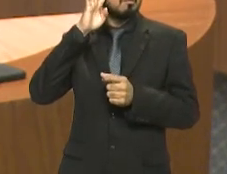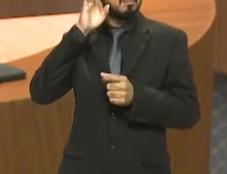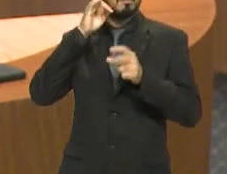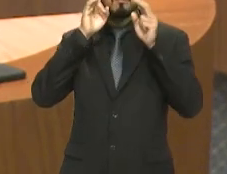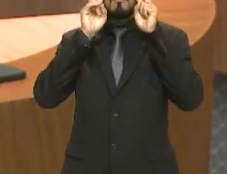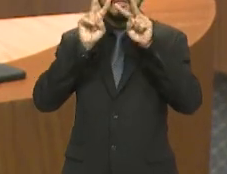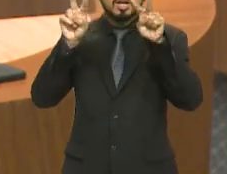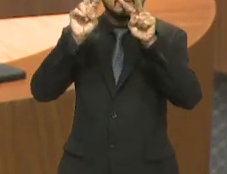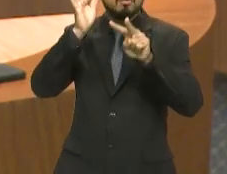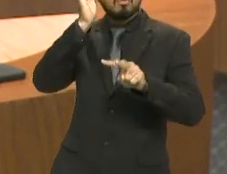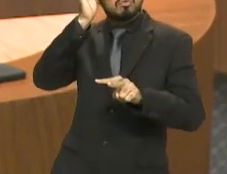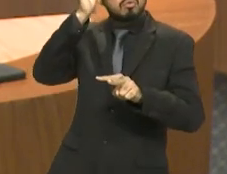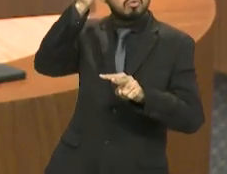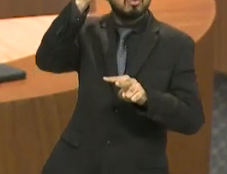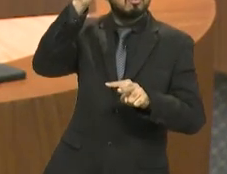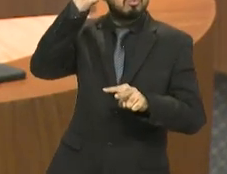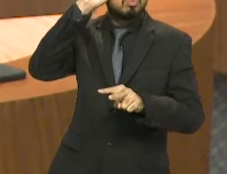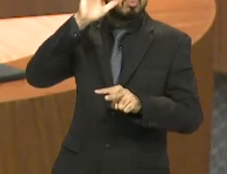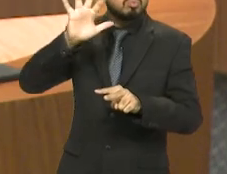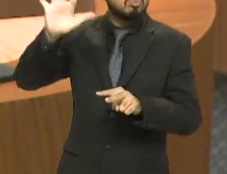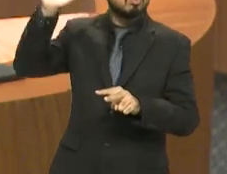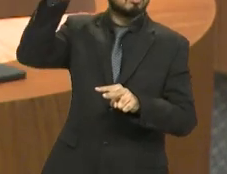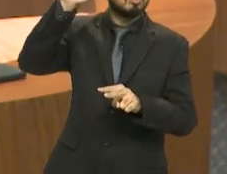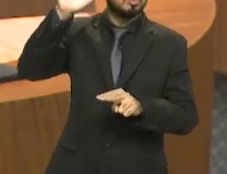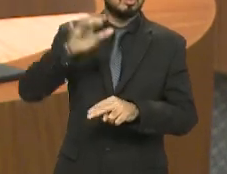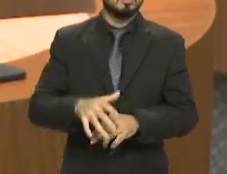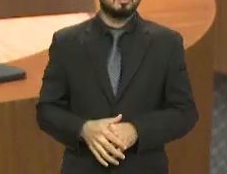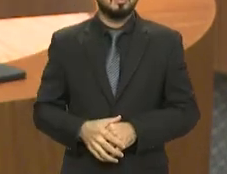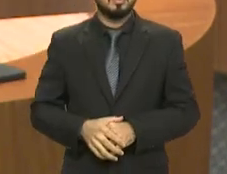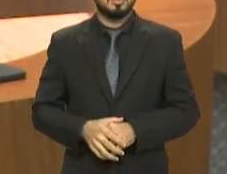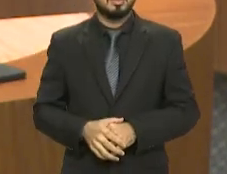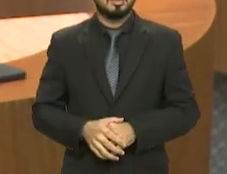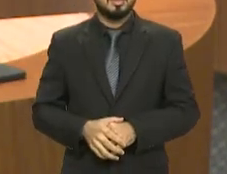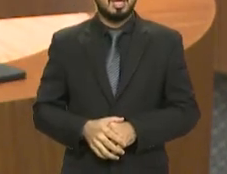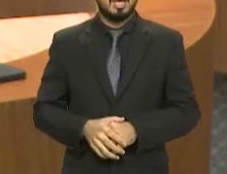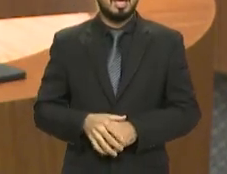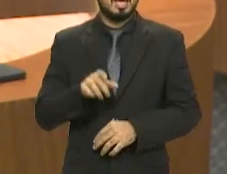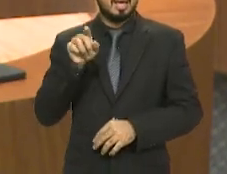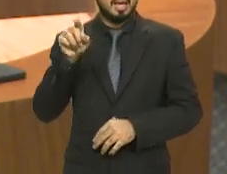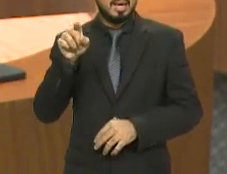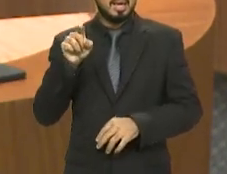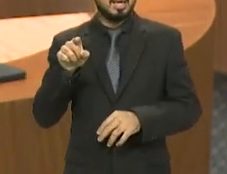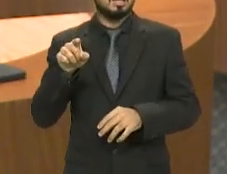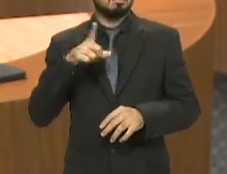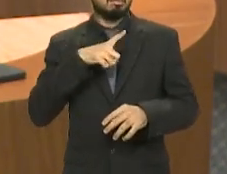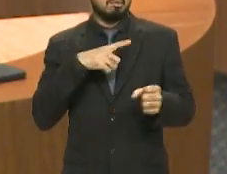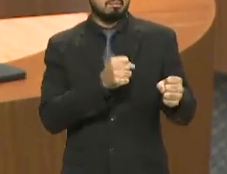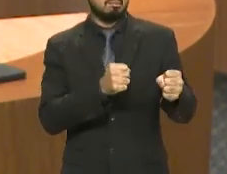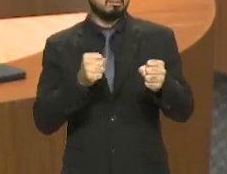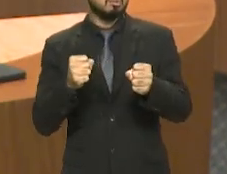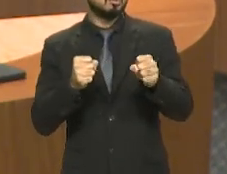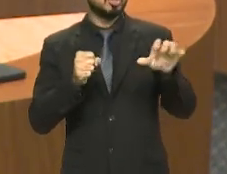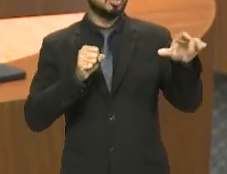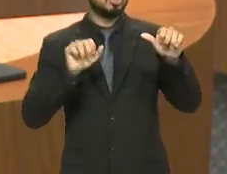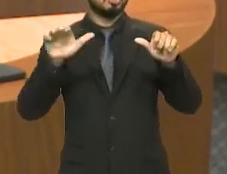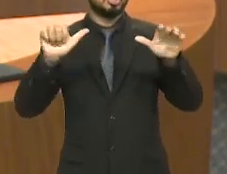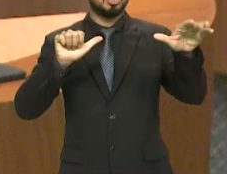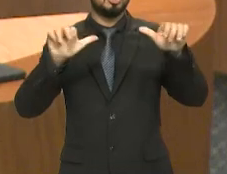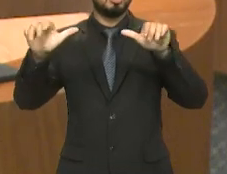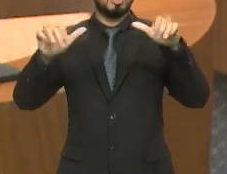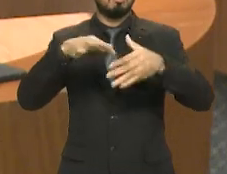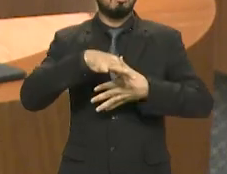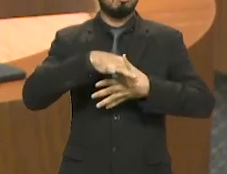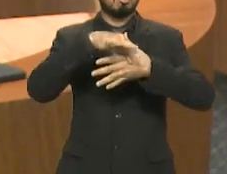compreendeu o chamamento do povo, compreendeu o chamamento das suas lideranças, prefeitos,